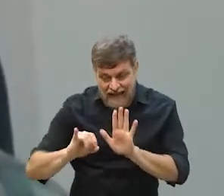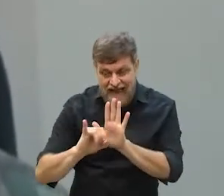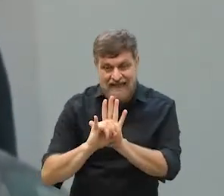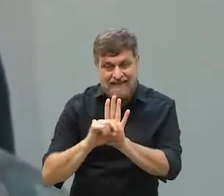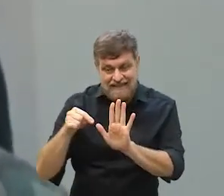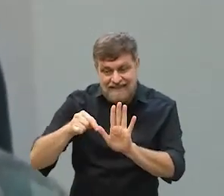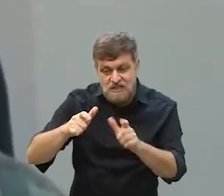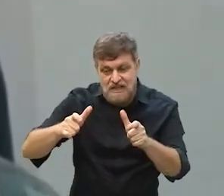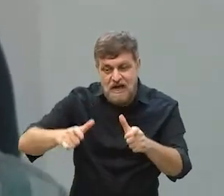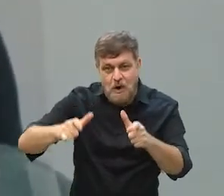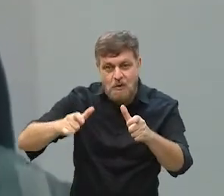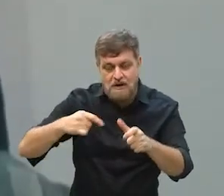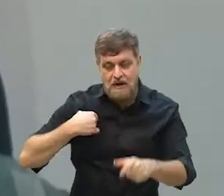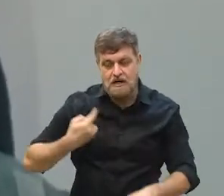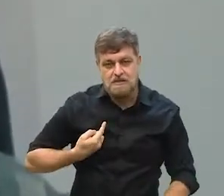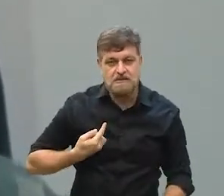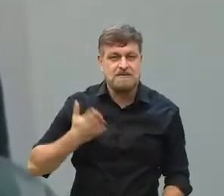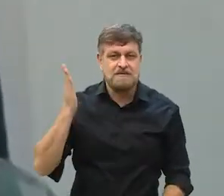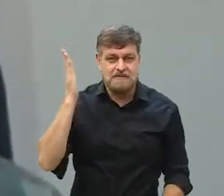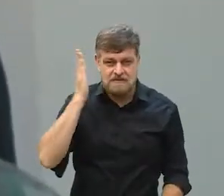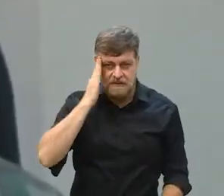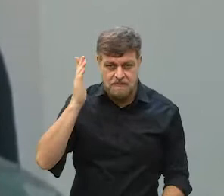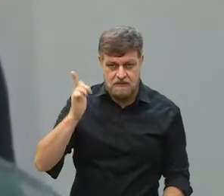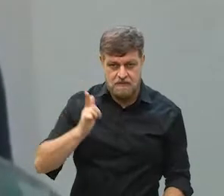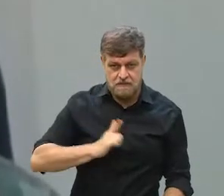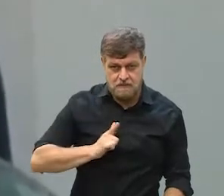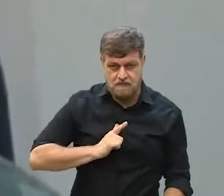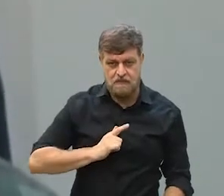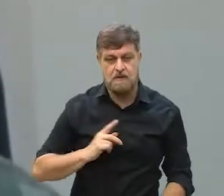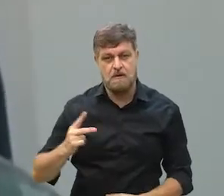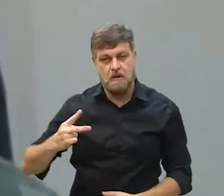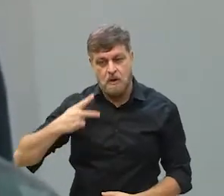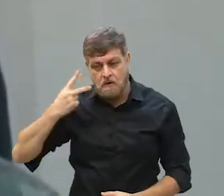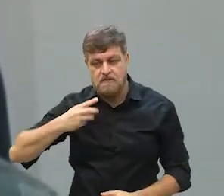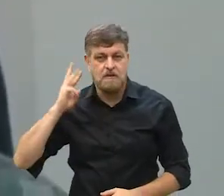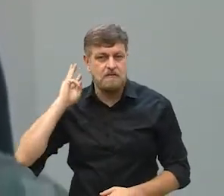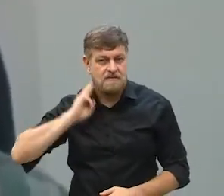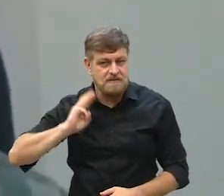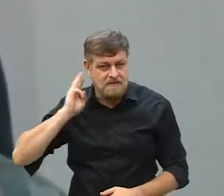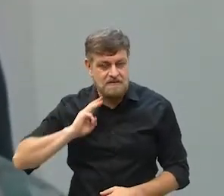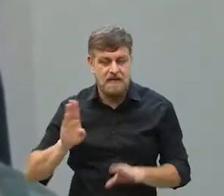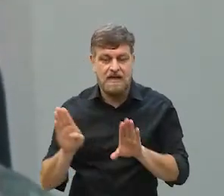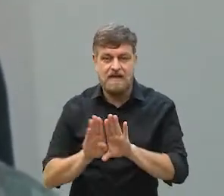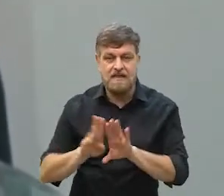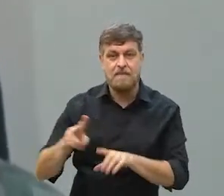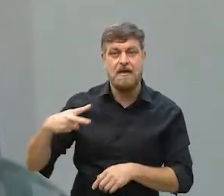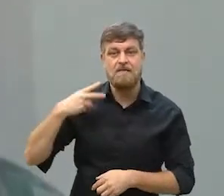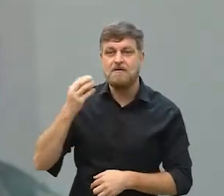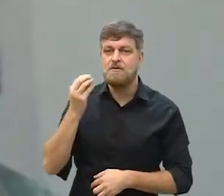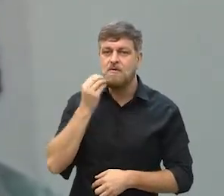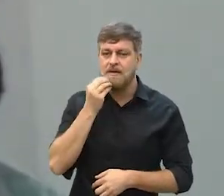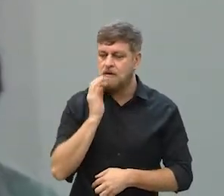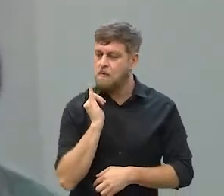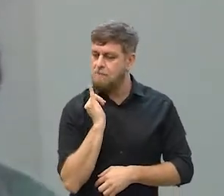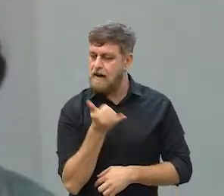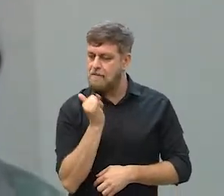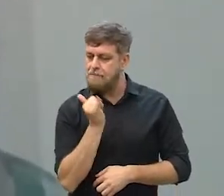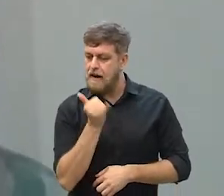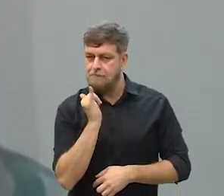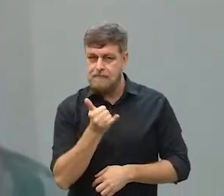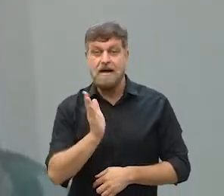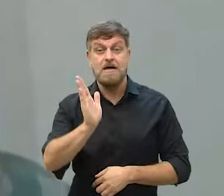identidade dos nossos locais, considerando as questões que o vereador Cecílio e o vereador Igor já